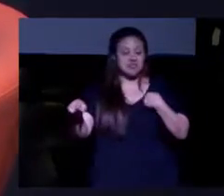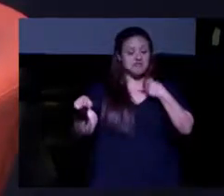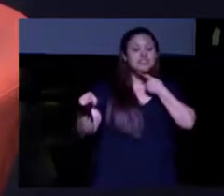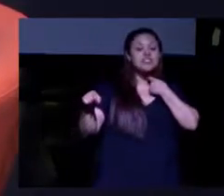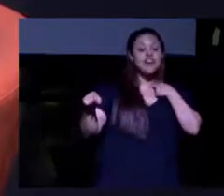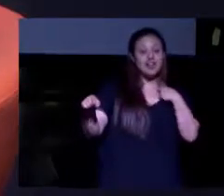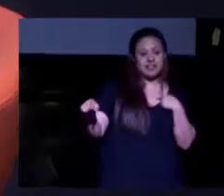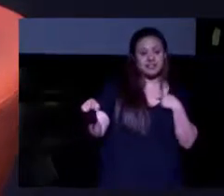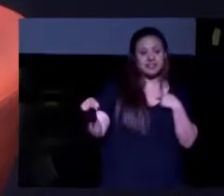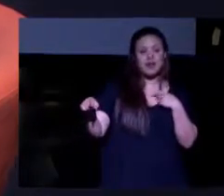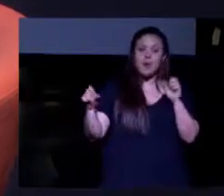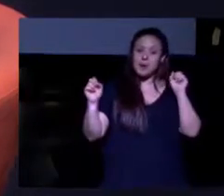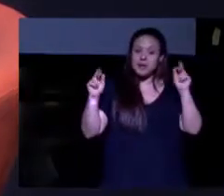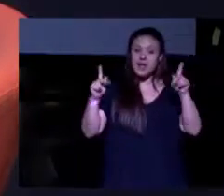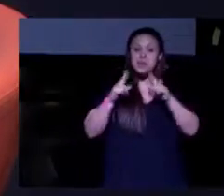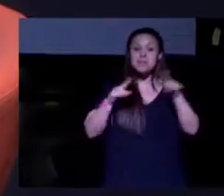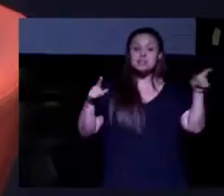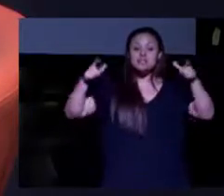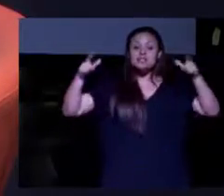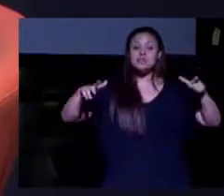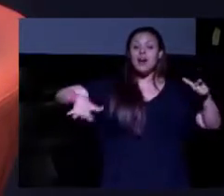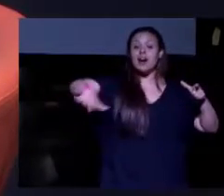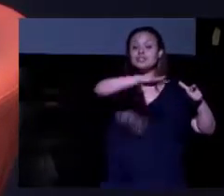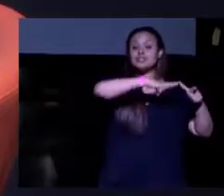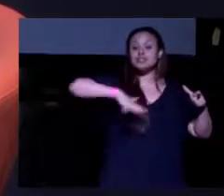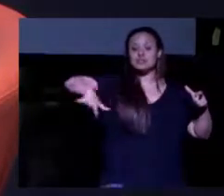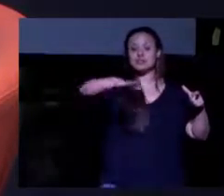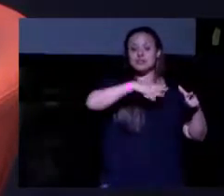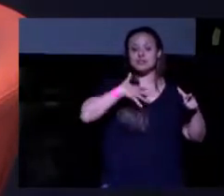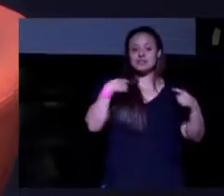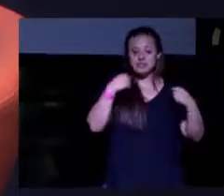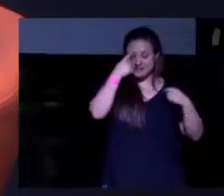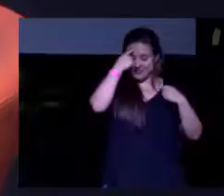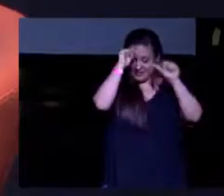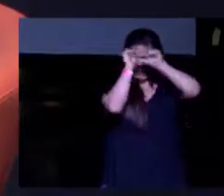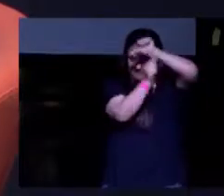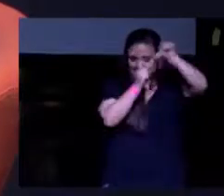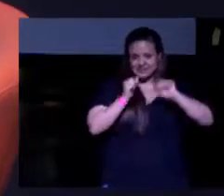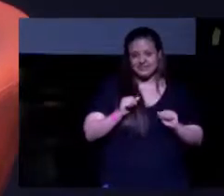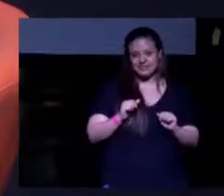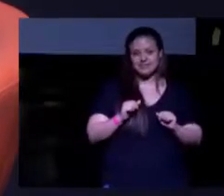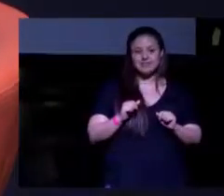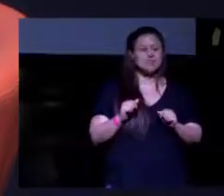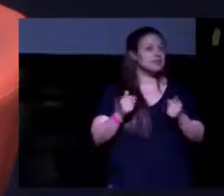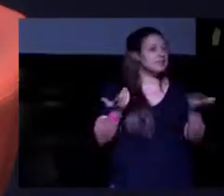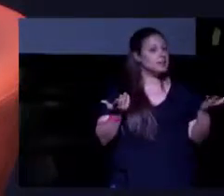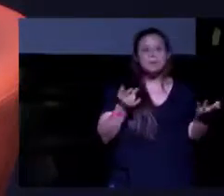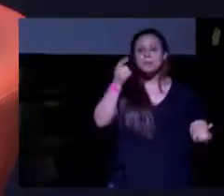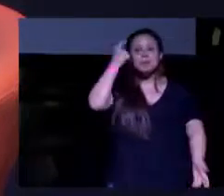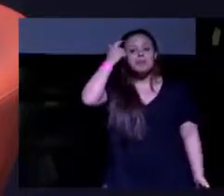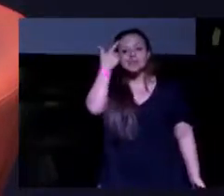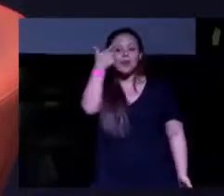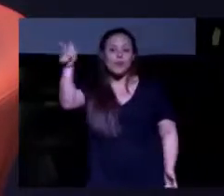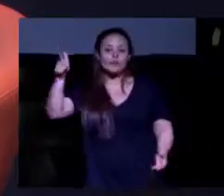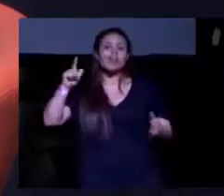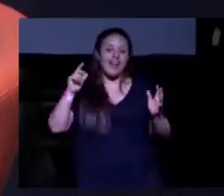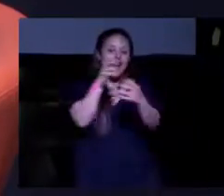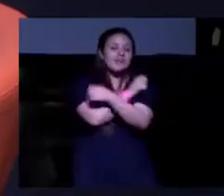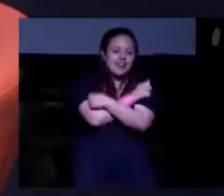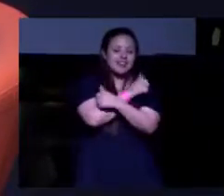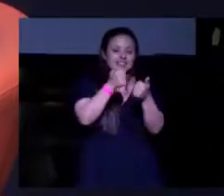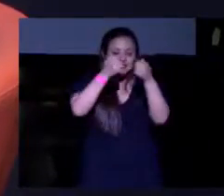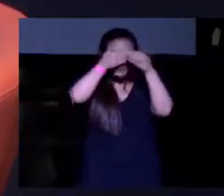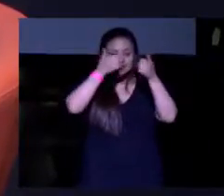sintam confortáveis para explorar a sua potência. Seja andar de skate, seja cozinhar, seja tirar fotos, seja escrever,